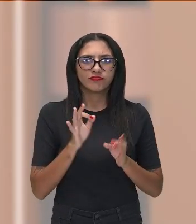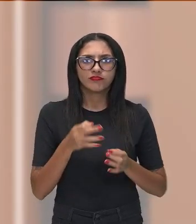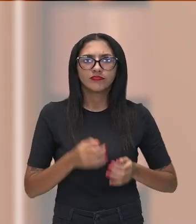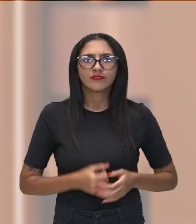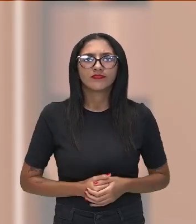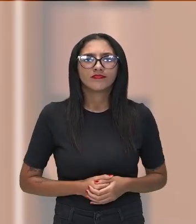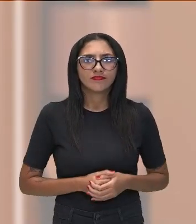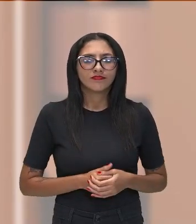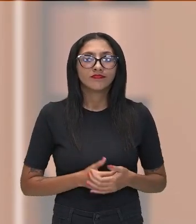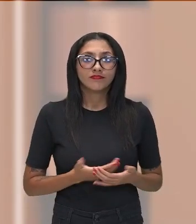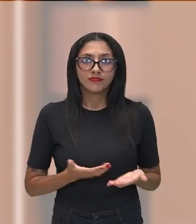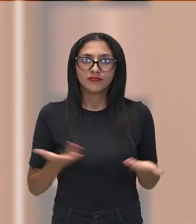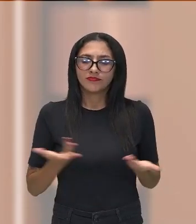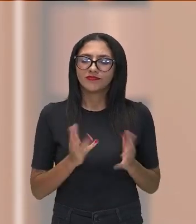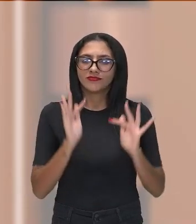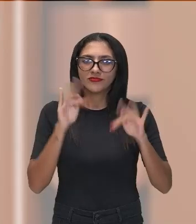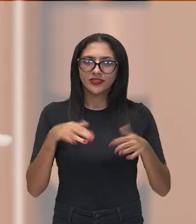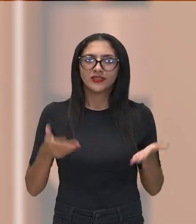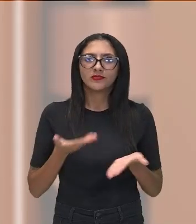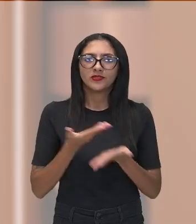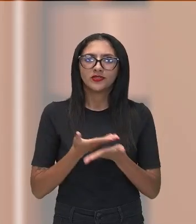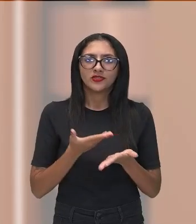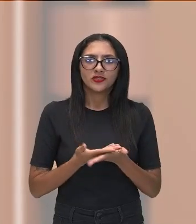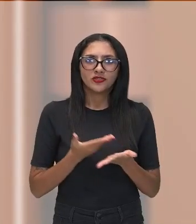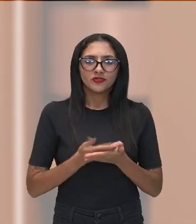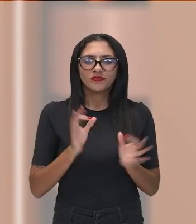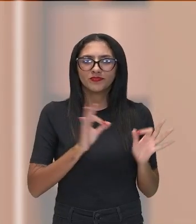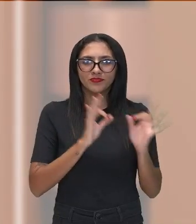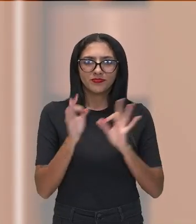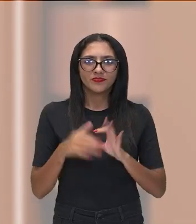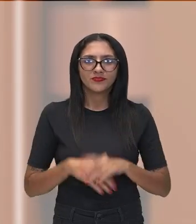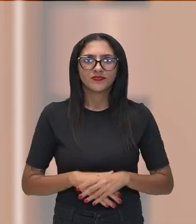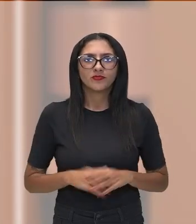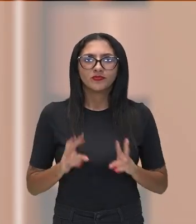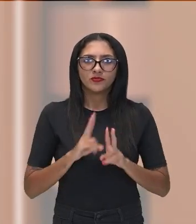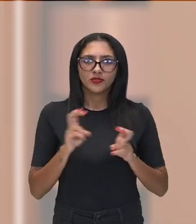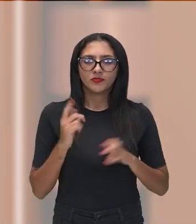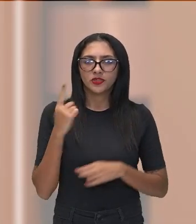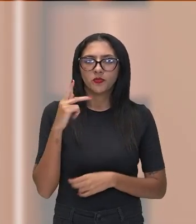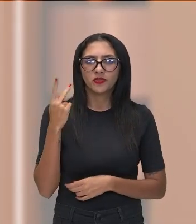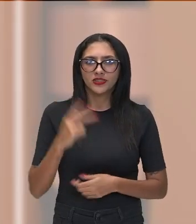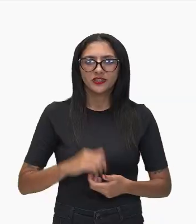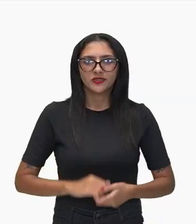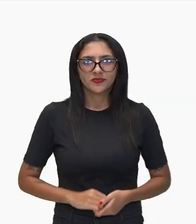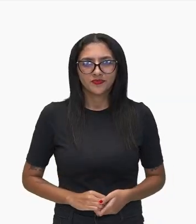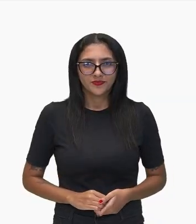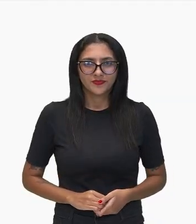nós chegamos ao final da nossa aula e essa foi a nossa aula sobre geopolítica.